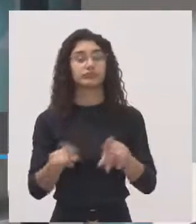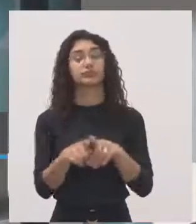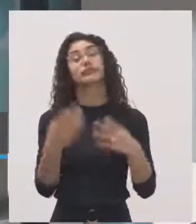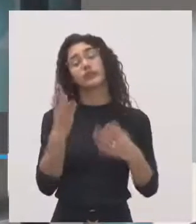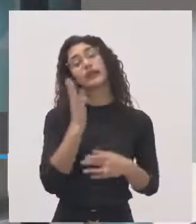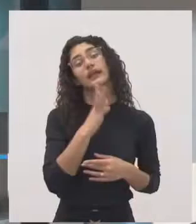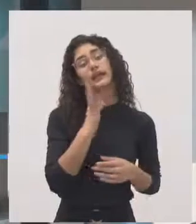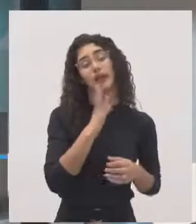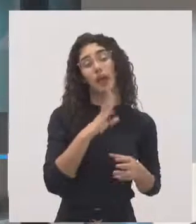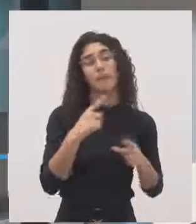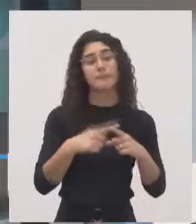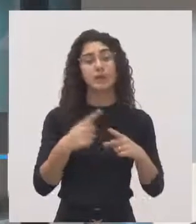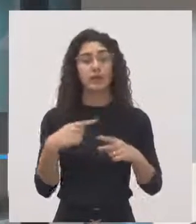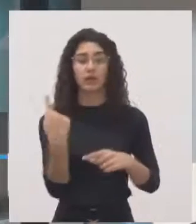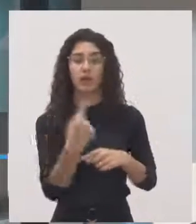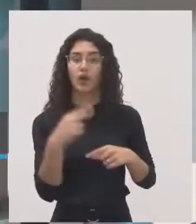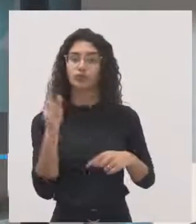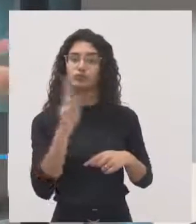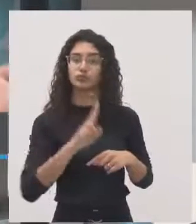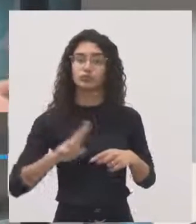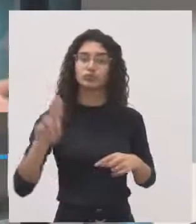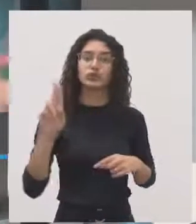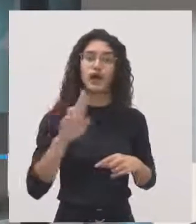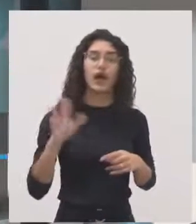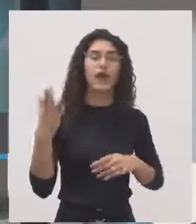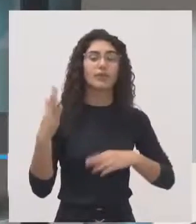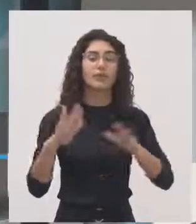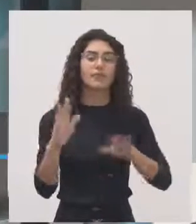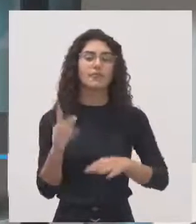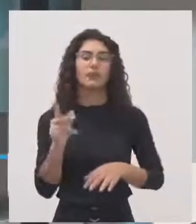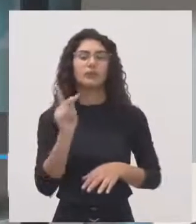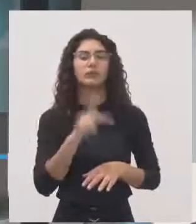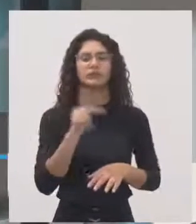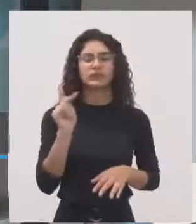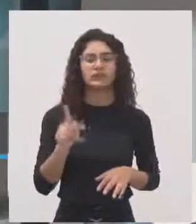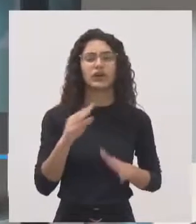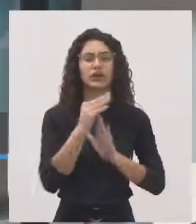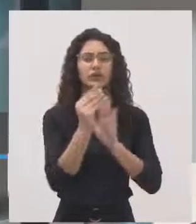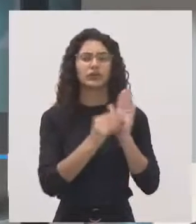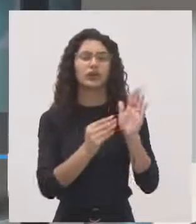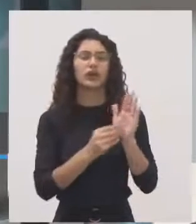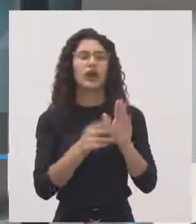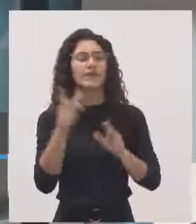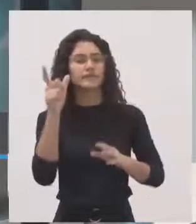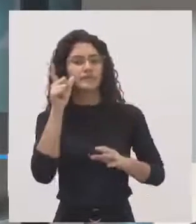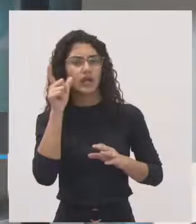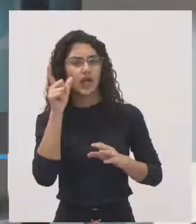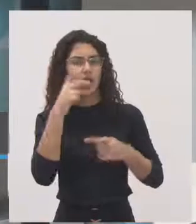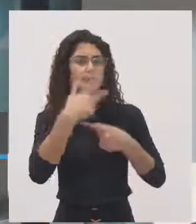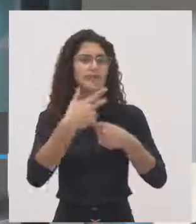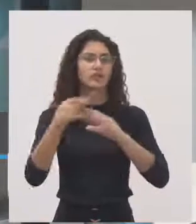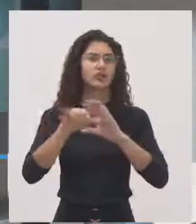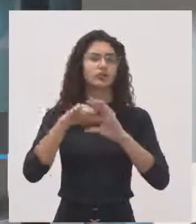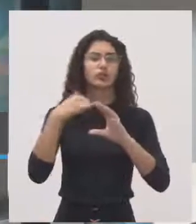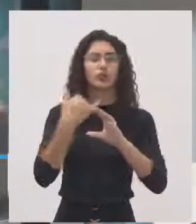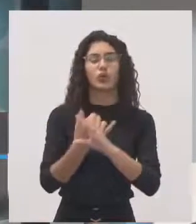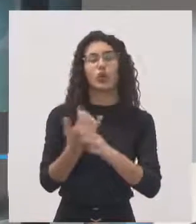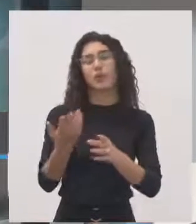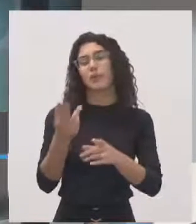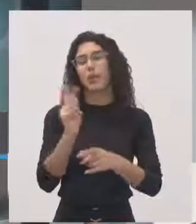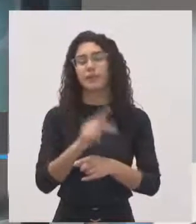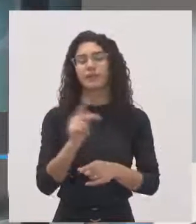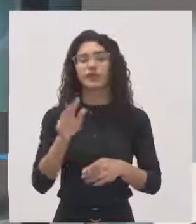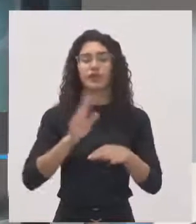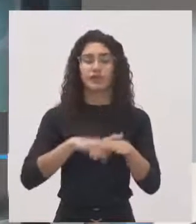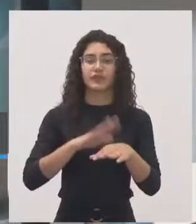e é legal para a gente utilizar, talvez para professores colocarem seus vídeos no YouTube, talvez para professor fazer uma live